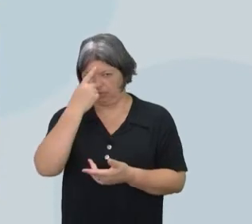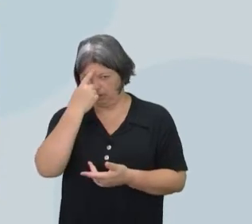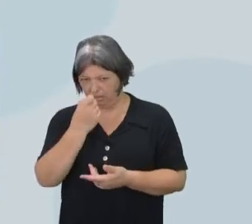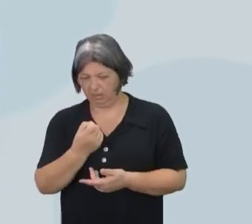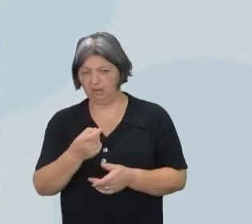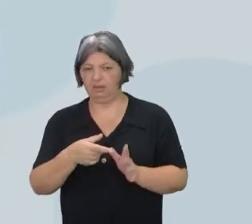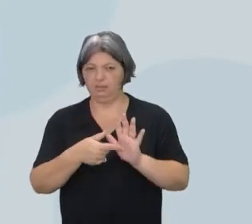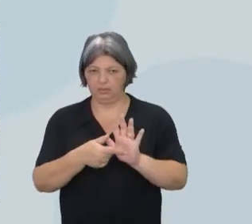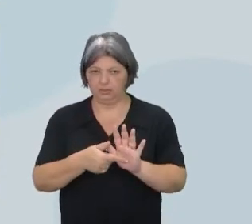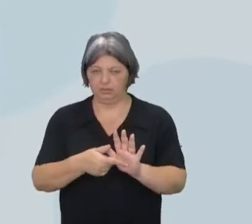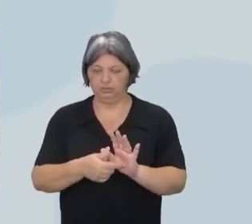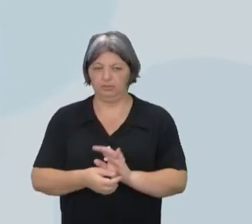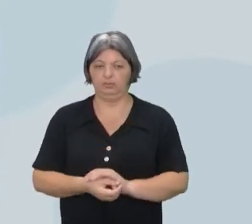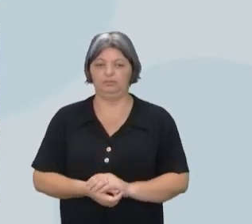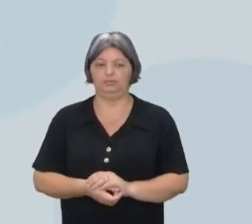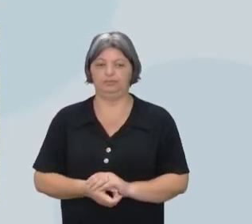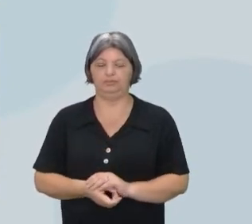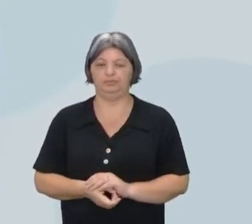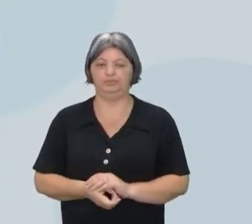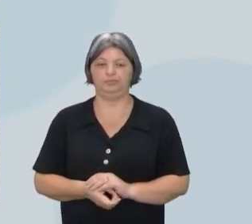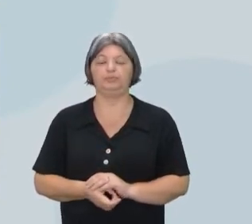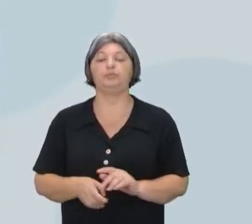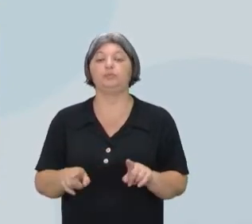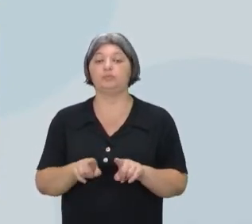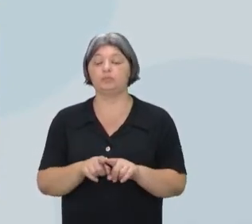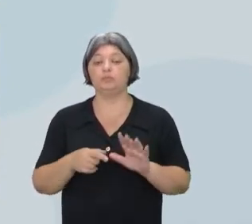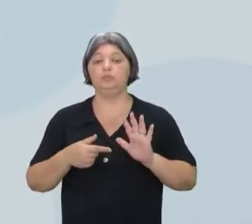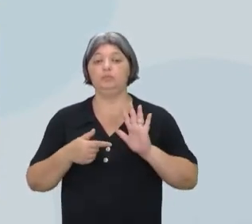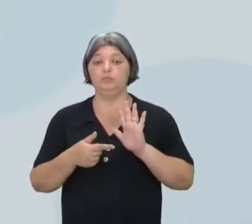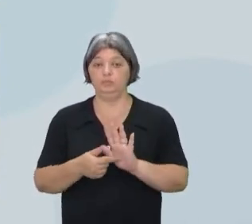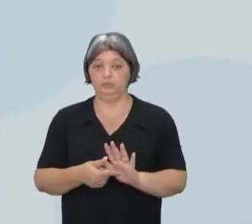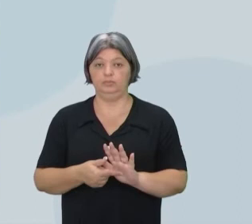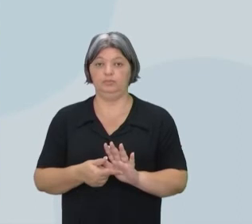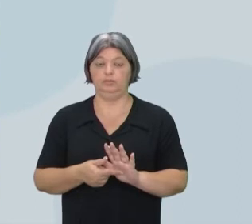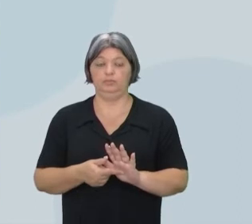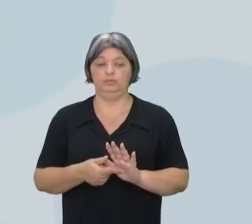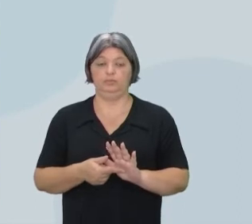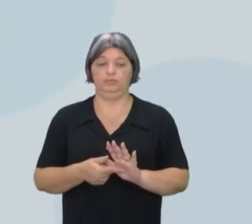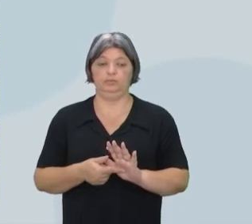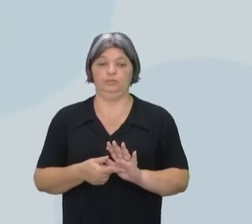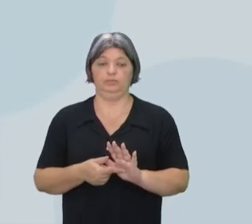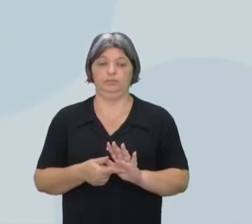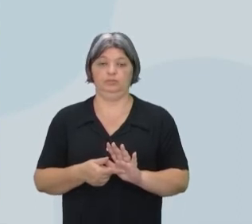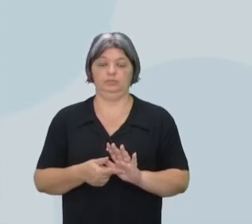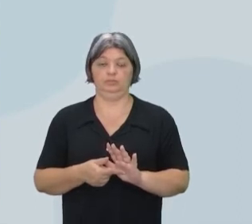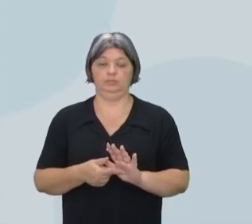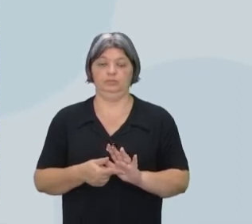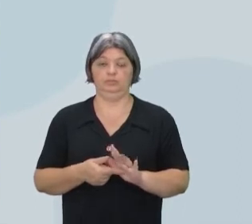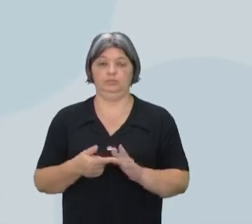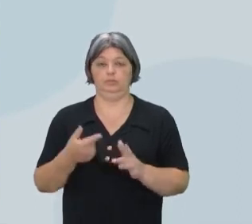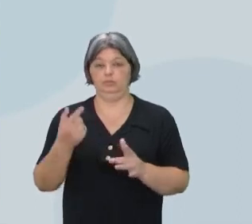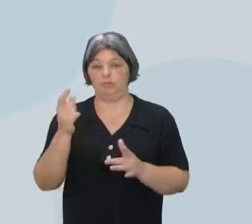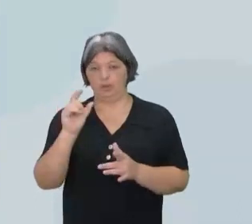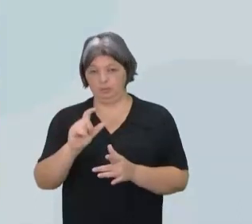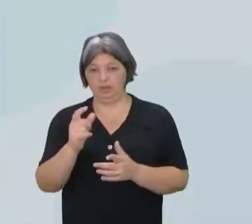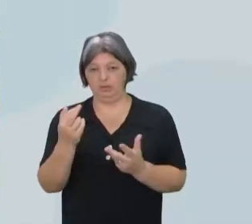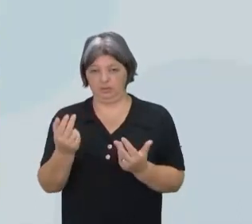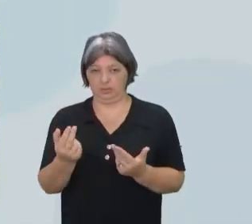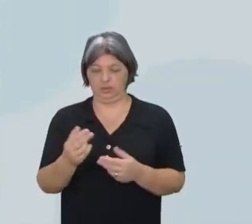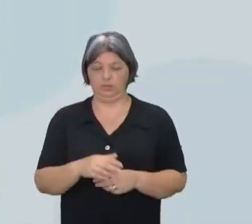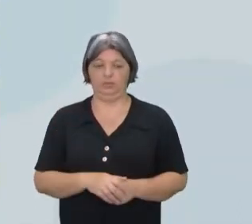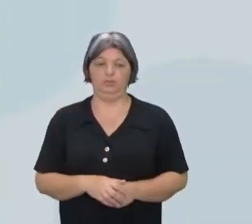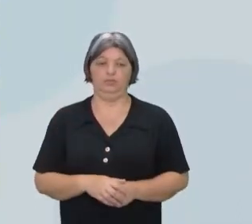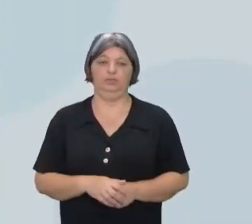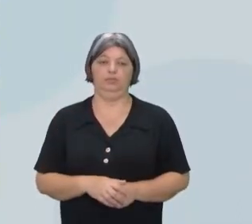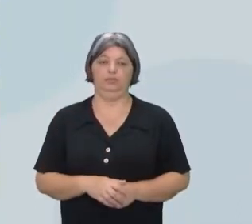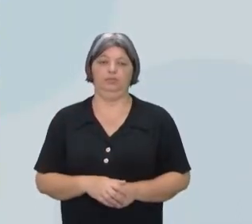essa mesma ideia, ele também traz essa mesma definição? Vamos ver aí a